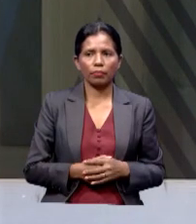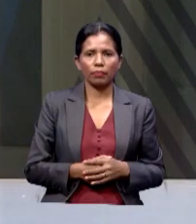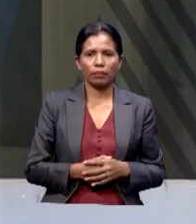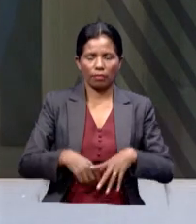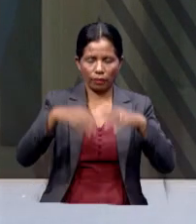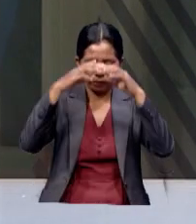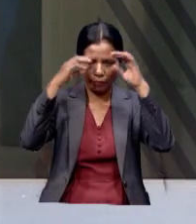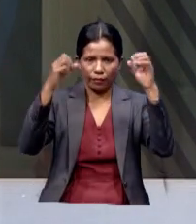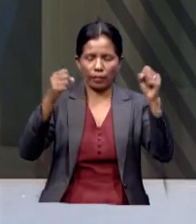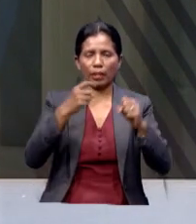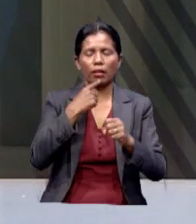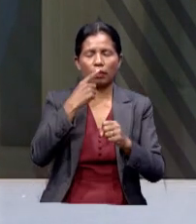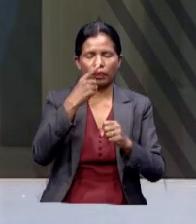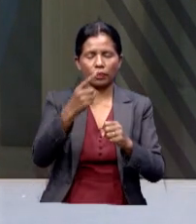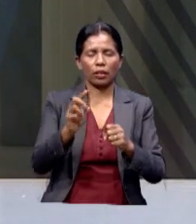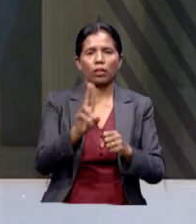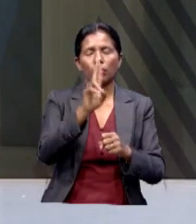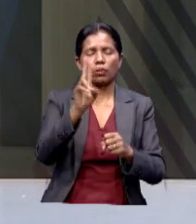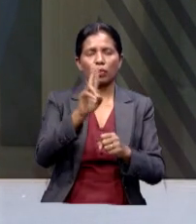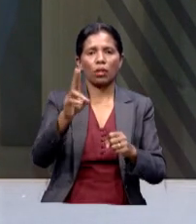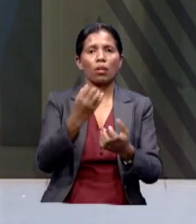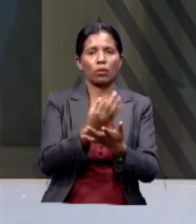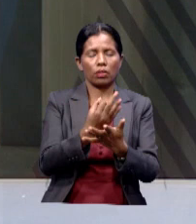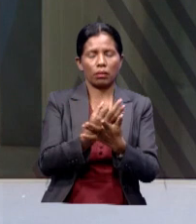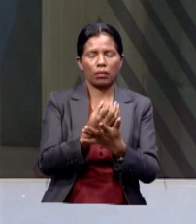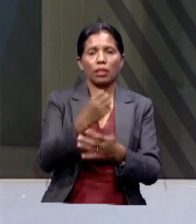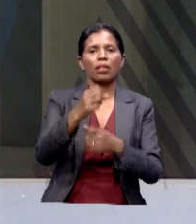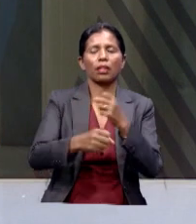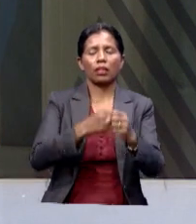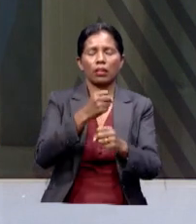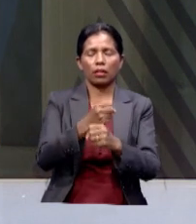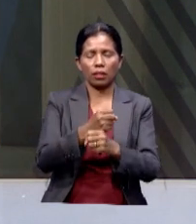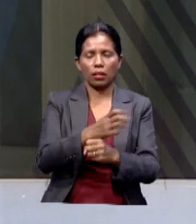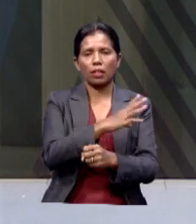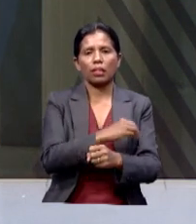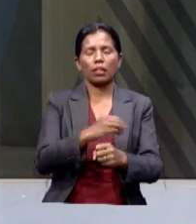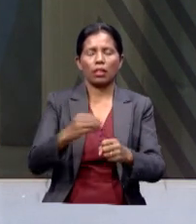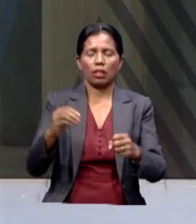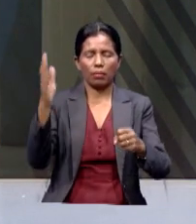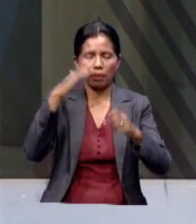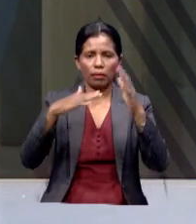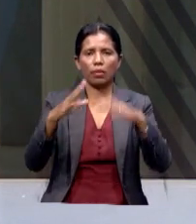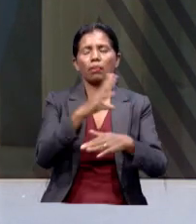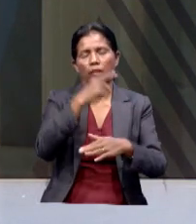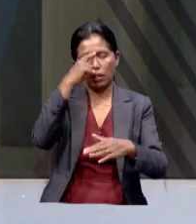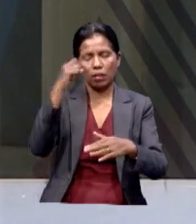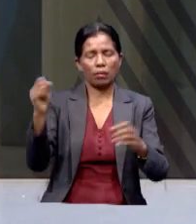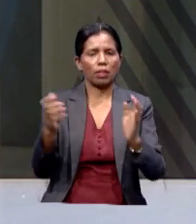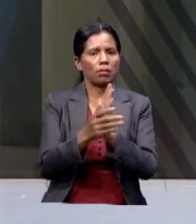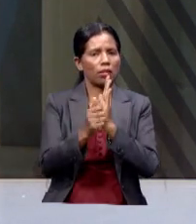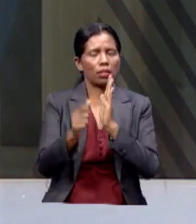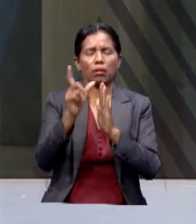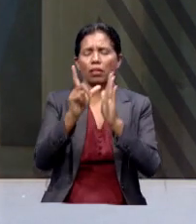Presidente da República, HTT, execução do orçamento geral do Estado, cada tina e afailanço, tamba capacidade de lei menos